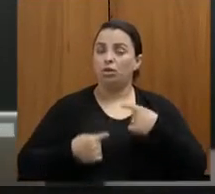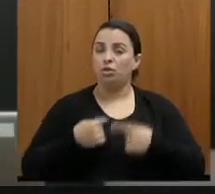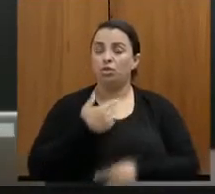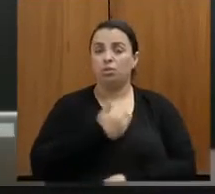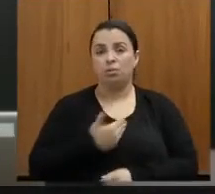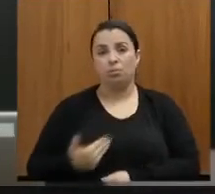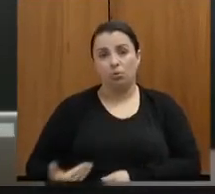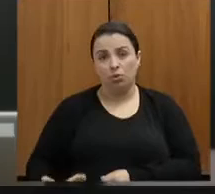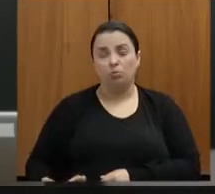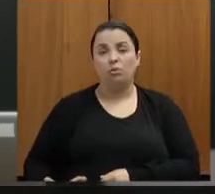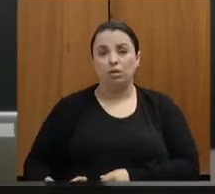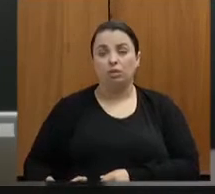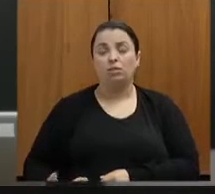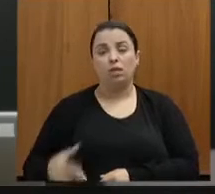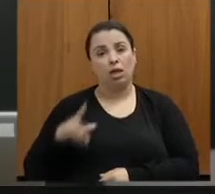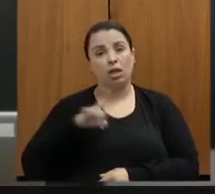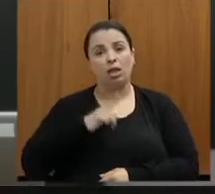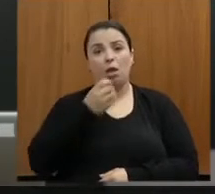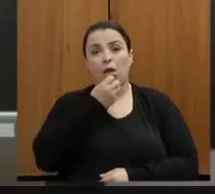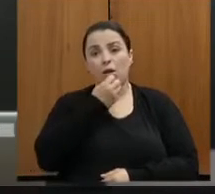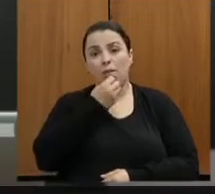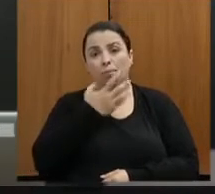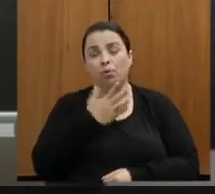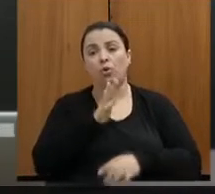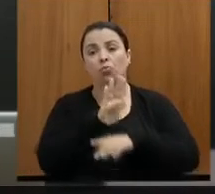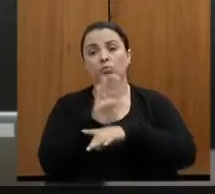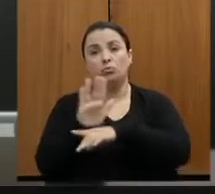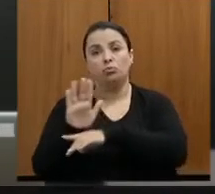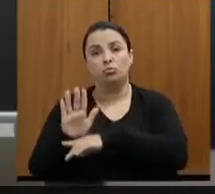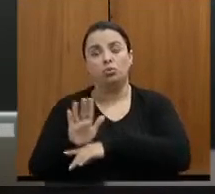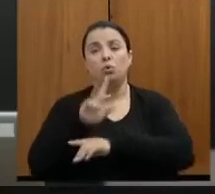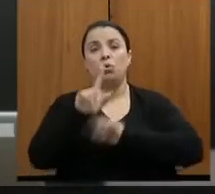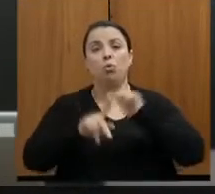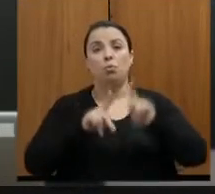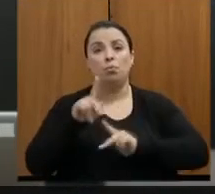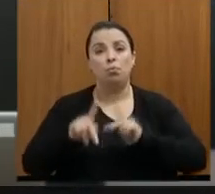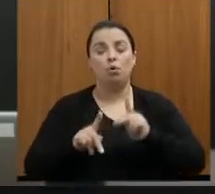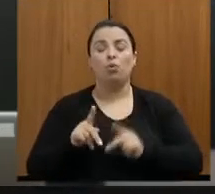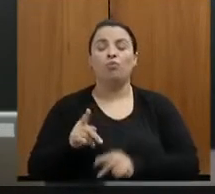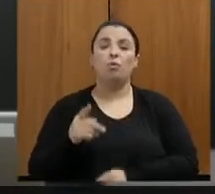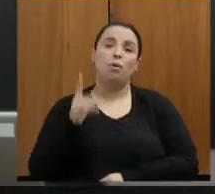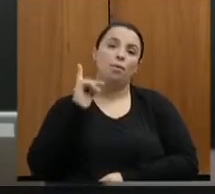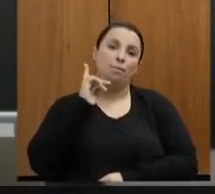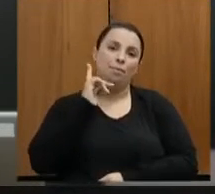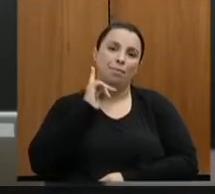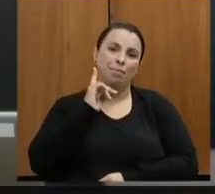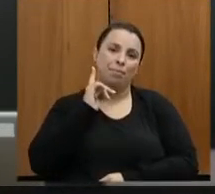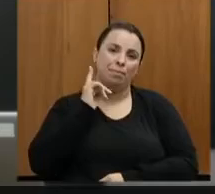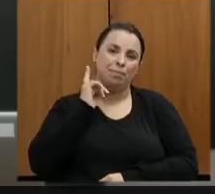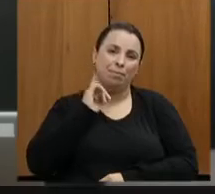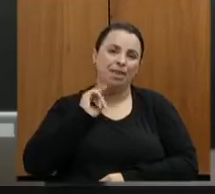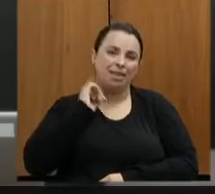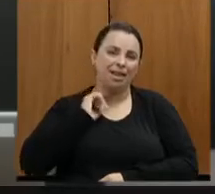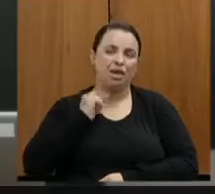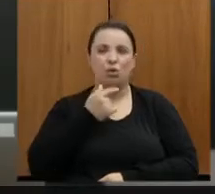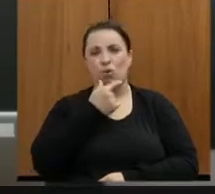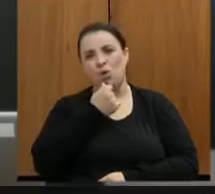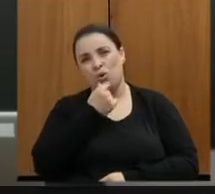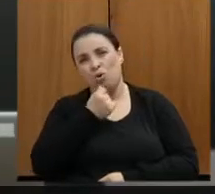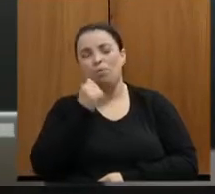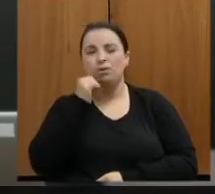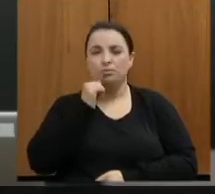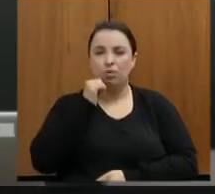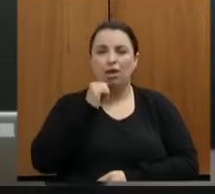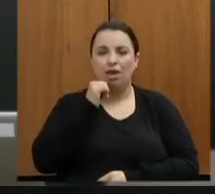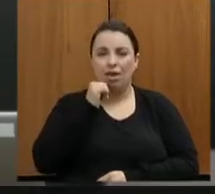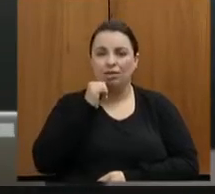beneficiando também os nossos mineiros e as nossas mineiras no Estado de Minas Gerais.